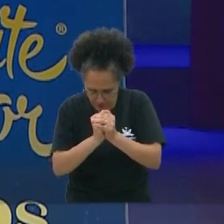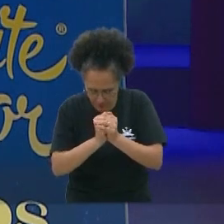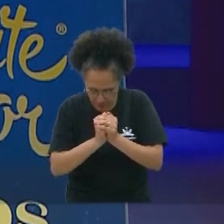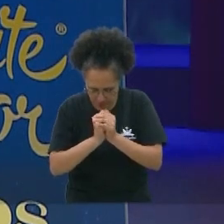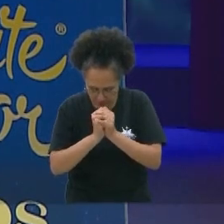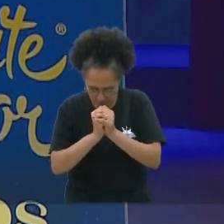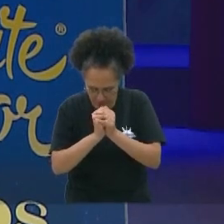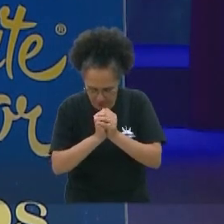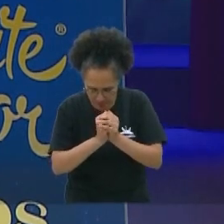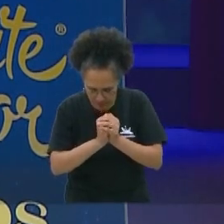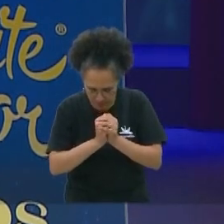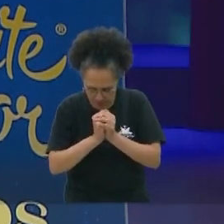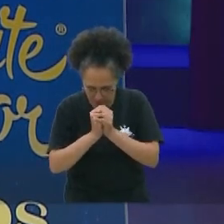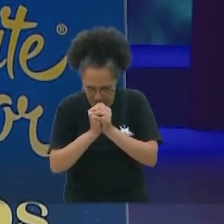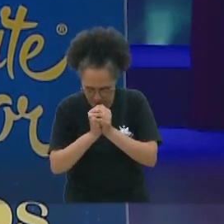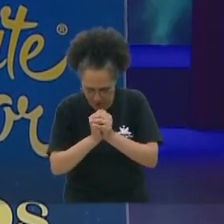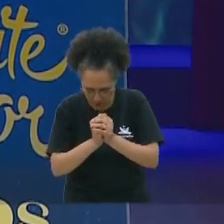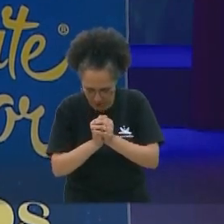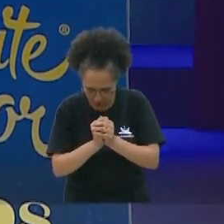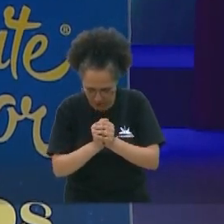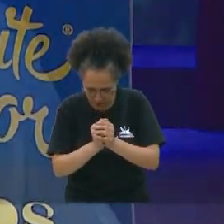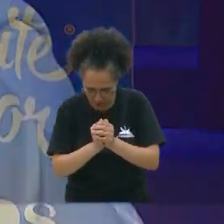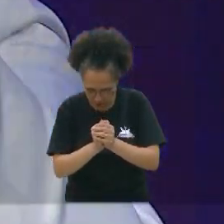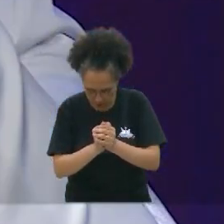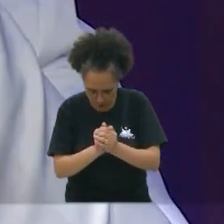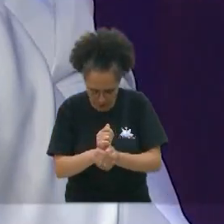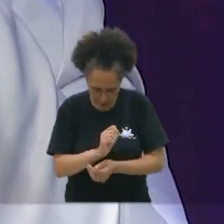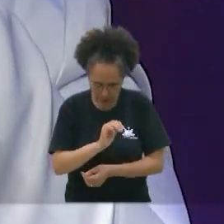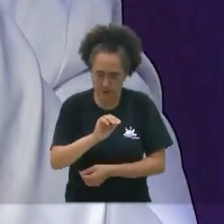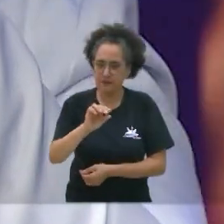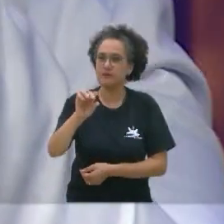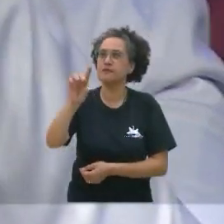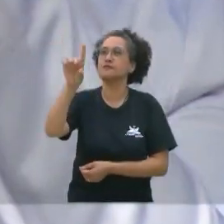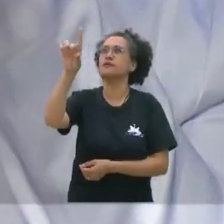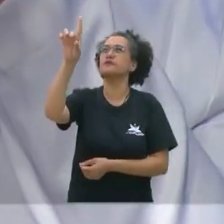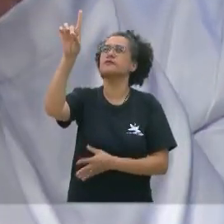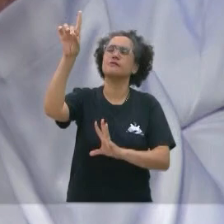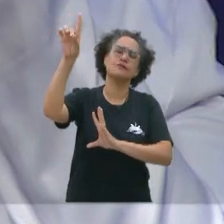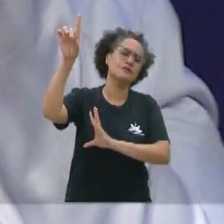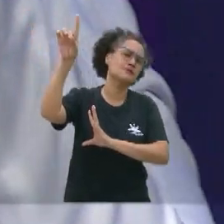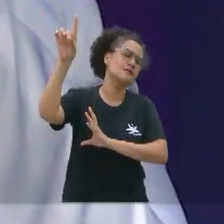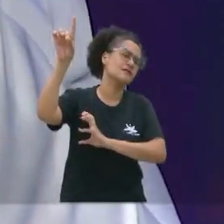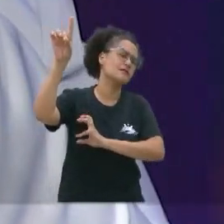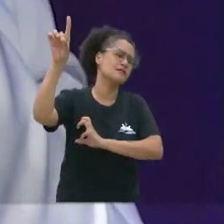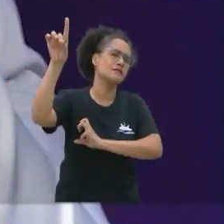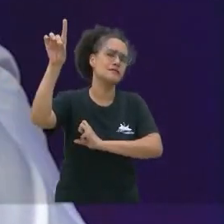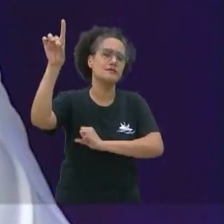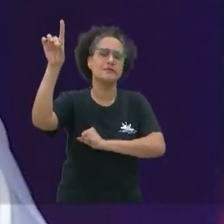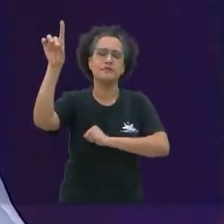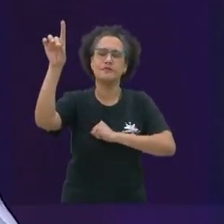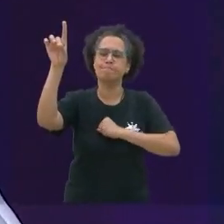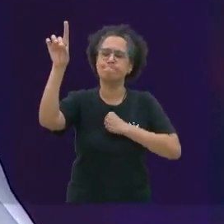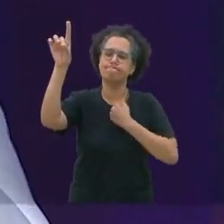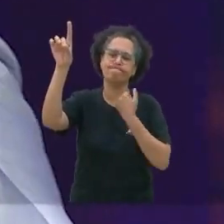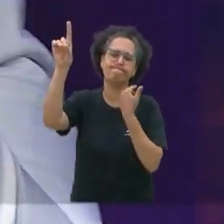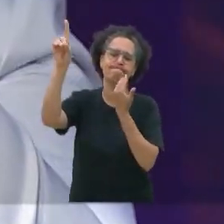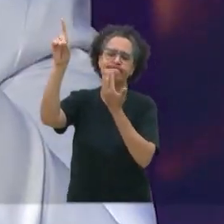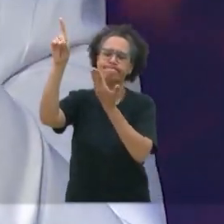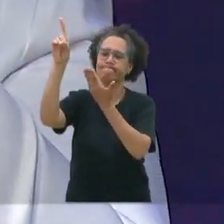adorarei ao Deus do meu amor, ao Deus do meu